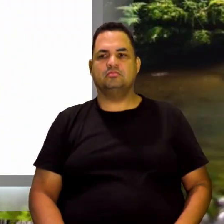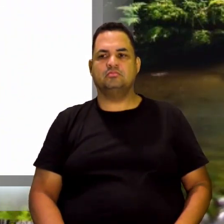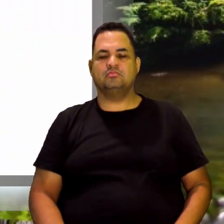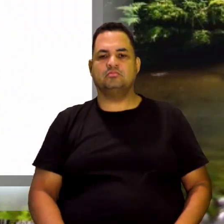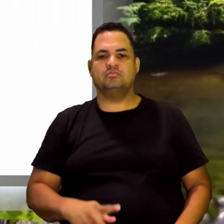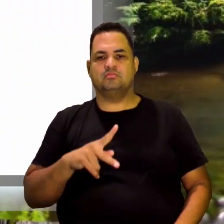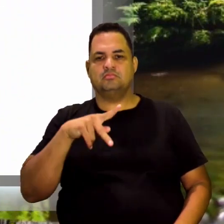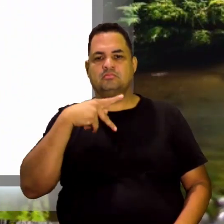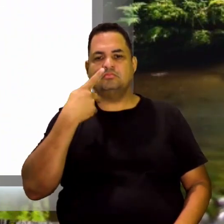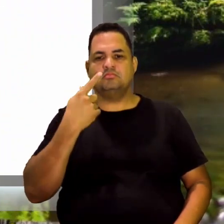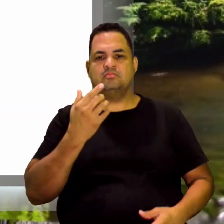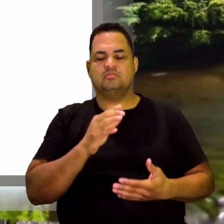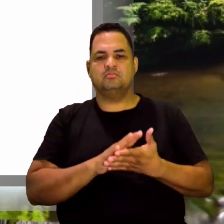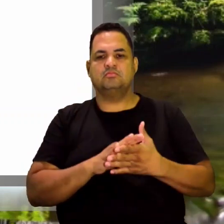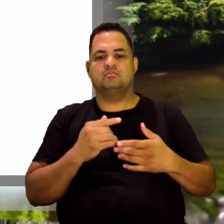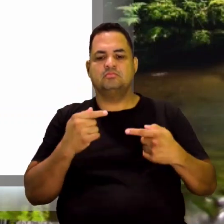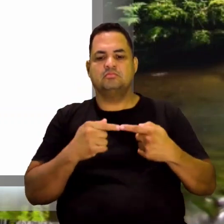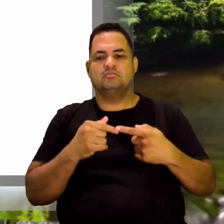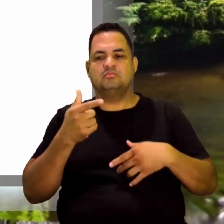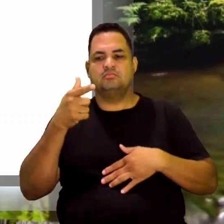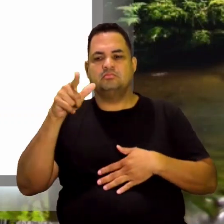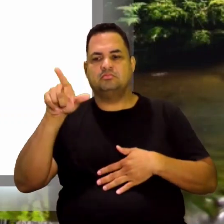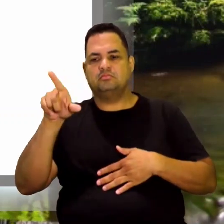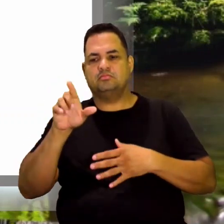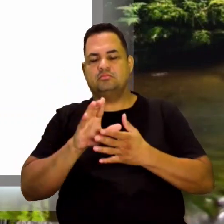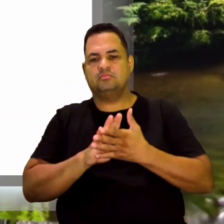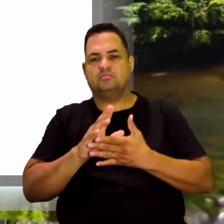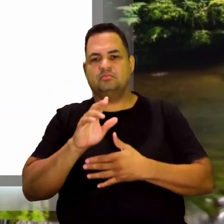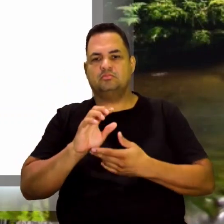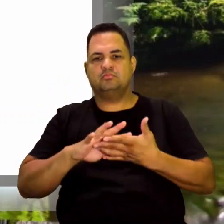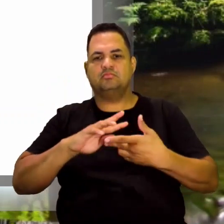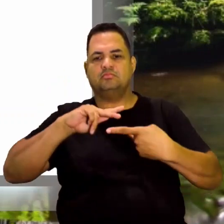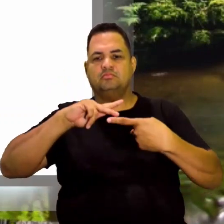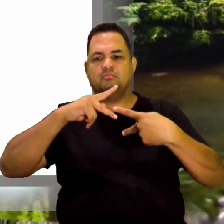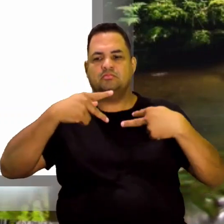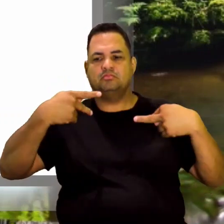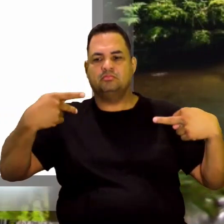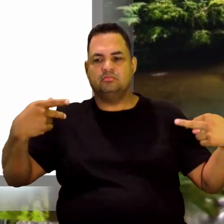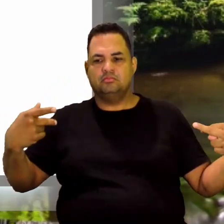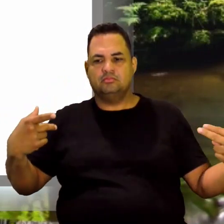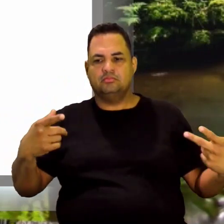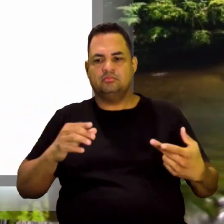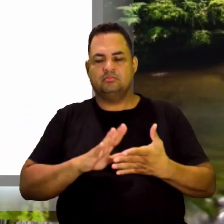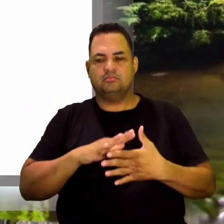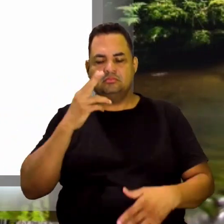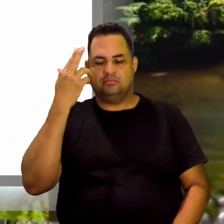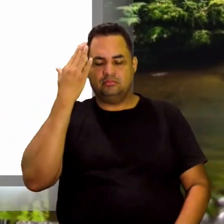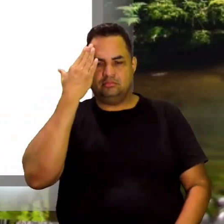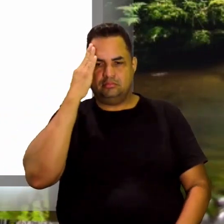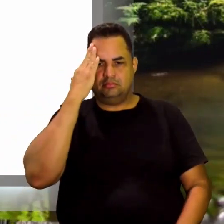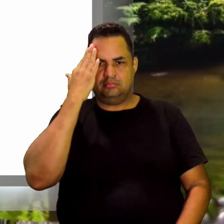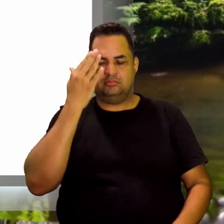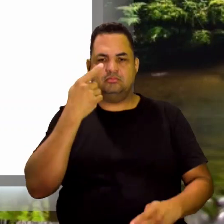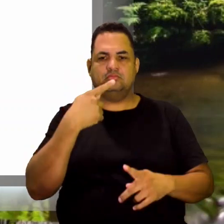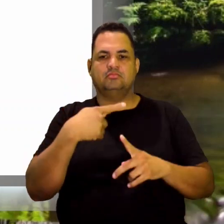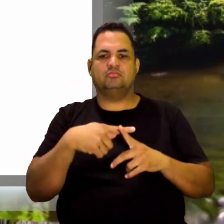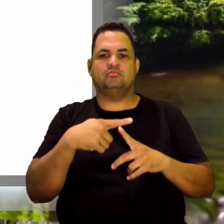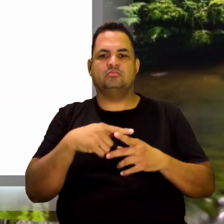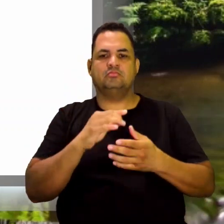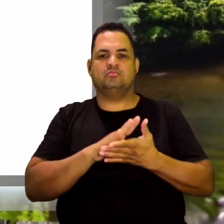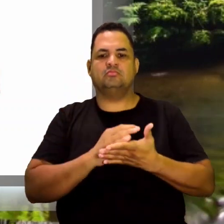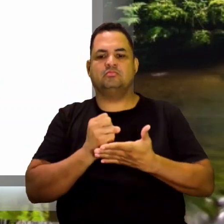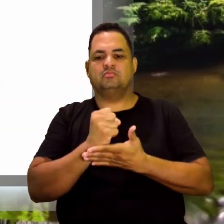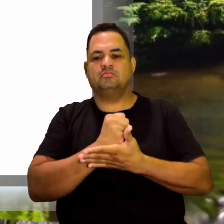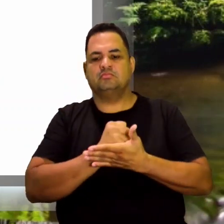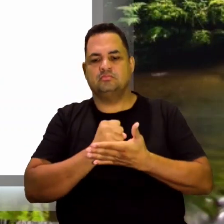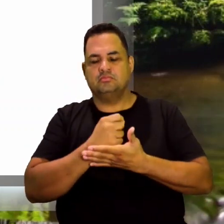sobre recombinação de DNA, muito importante você entender isso aí, porque hoje os fármacos,